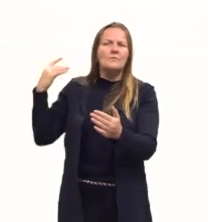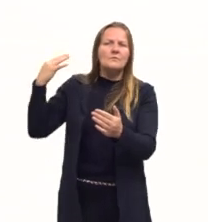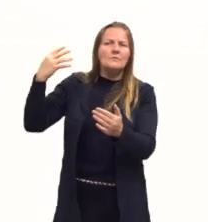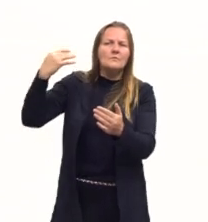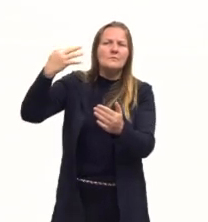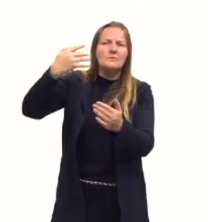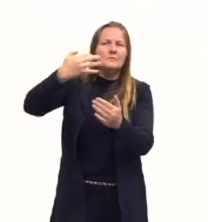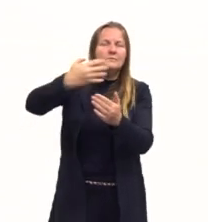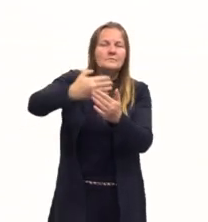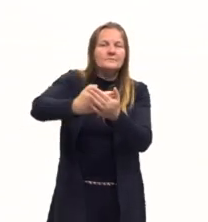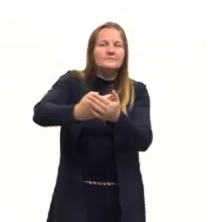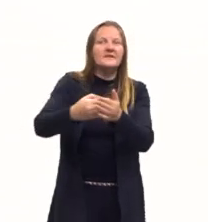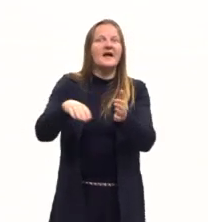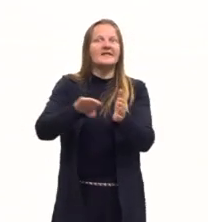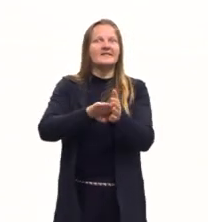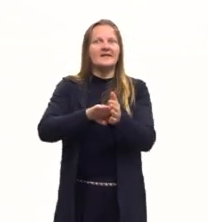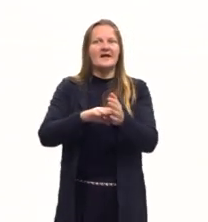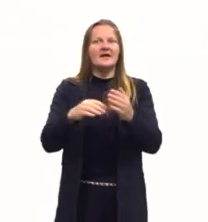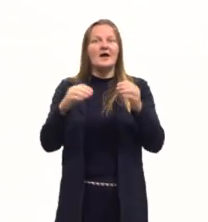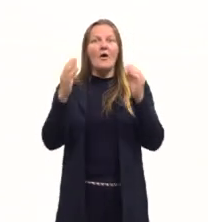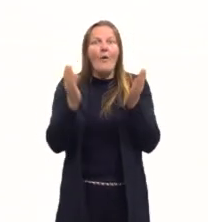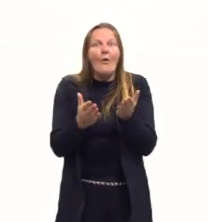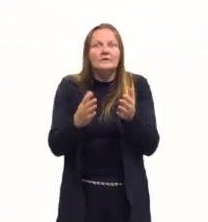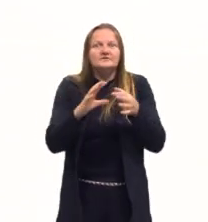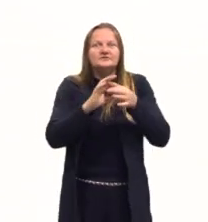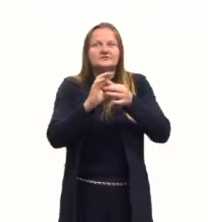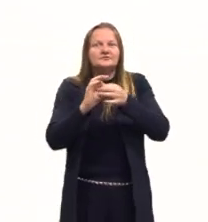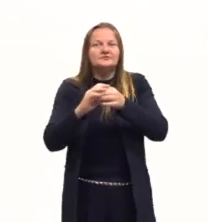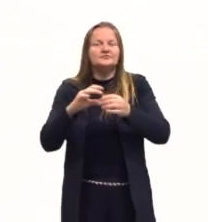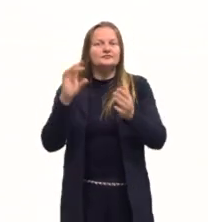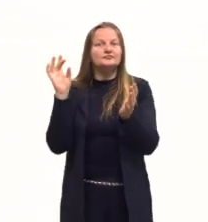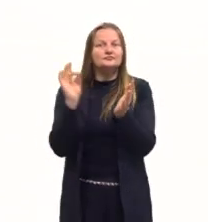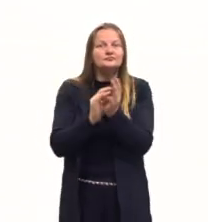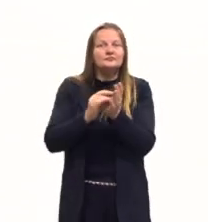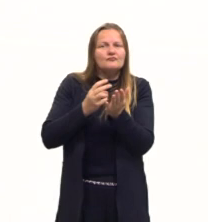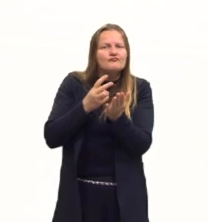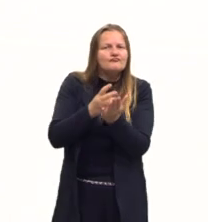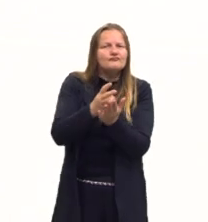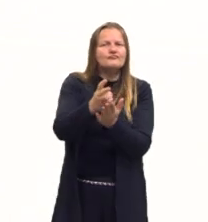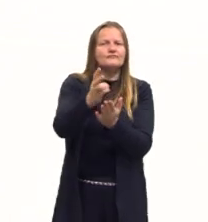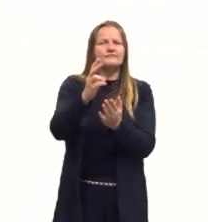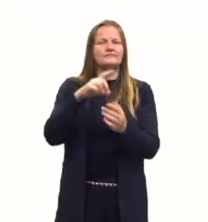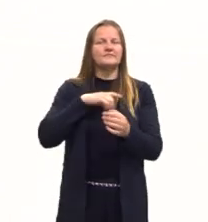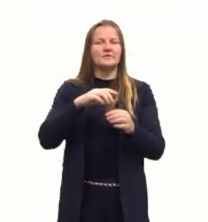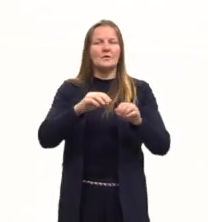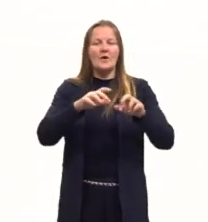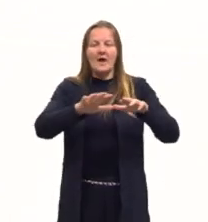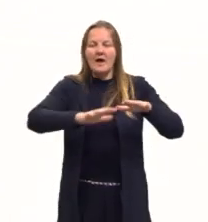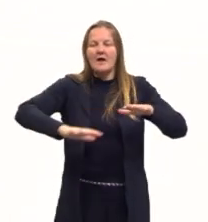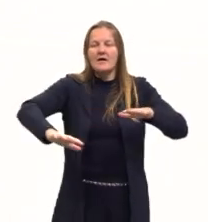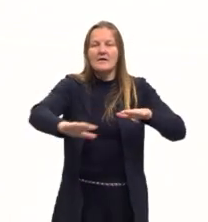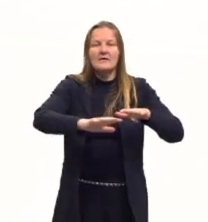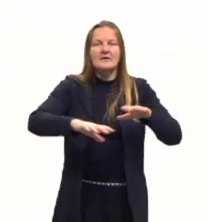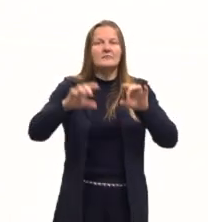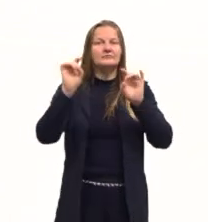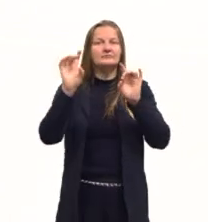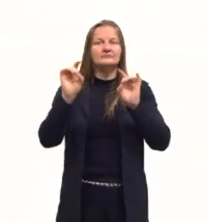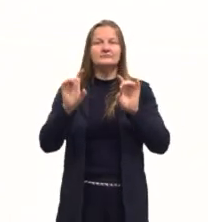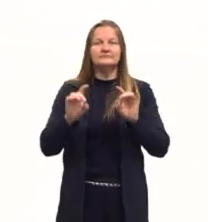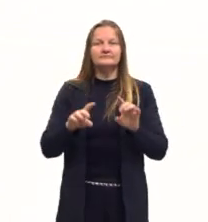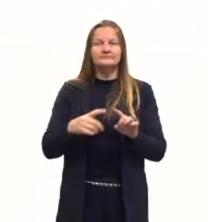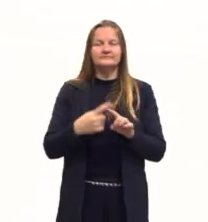pessoal até se consolidarem se estabelecer em um ambiente específico